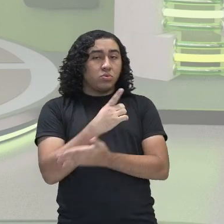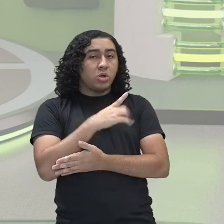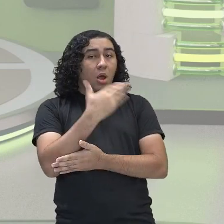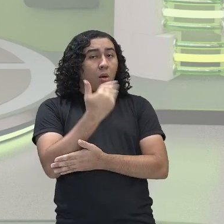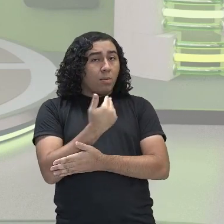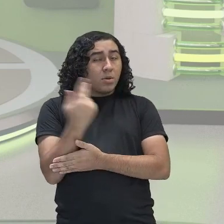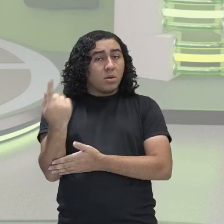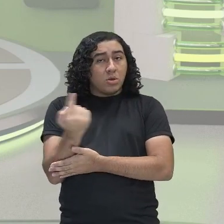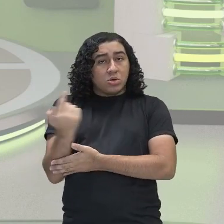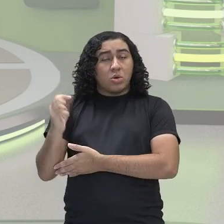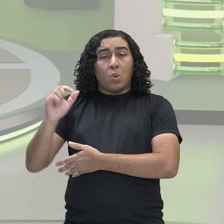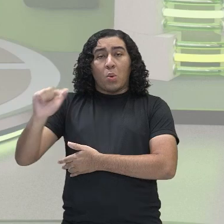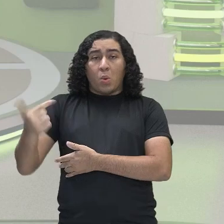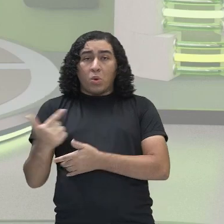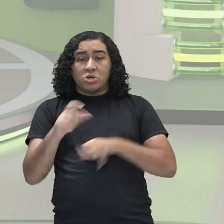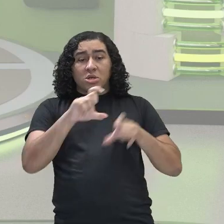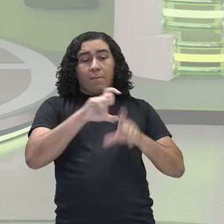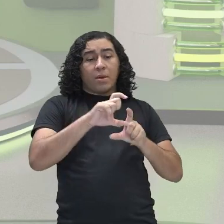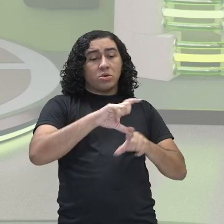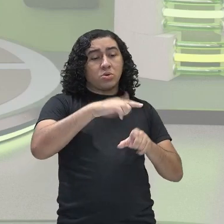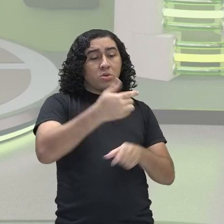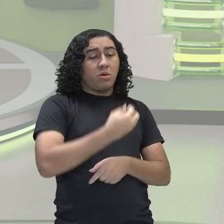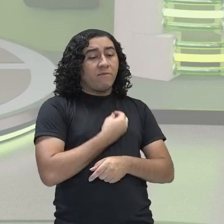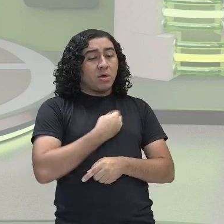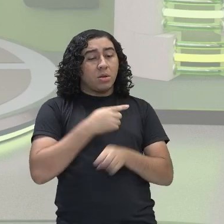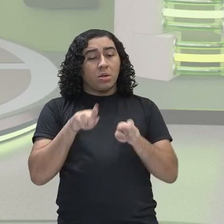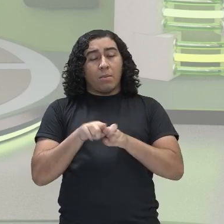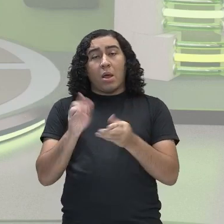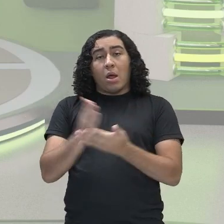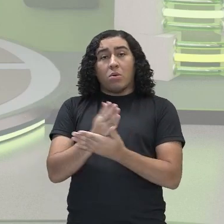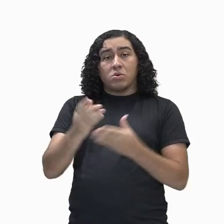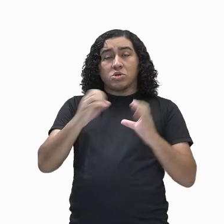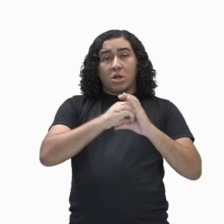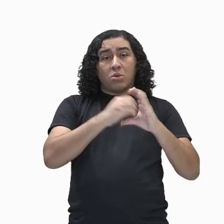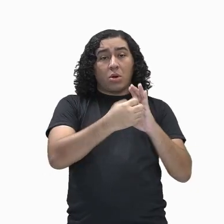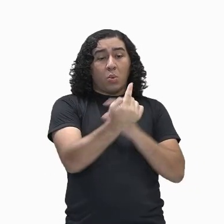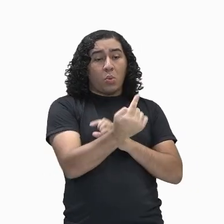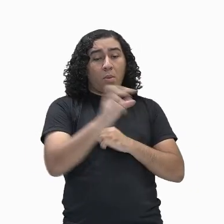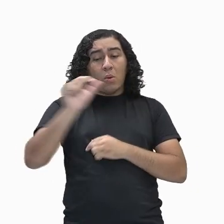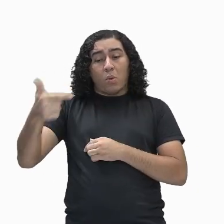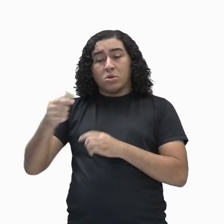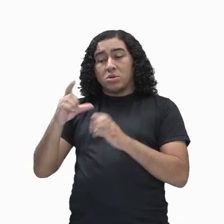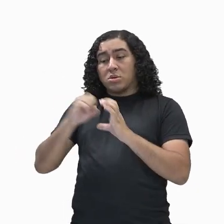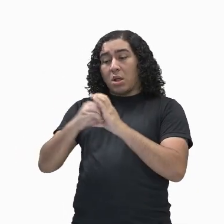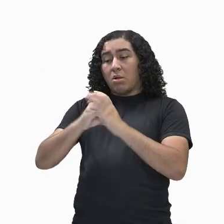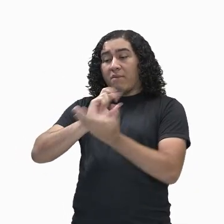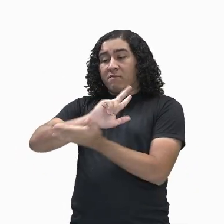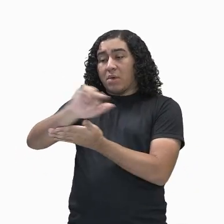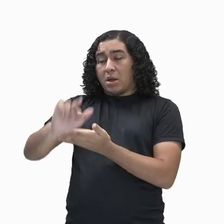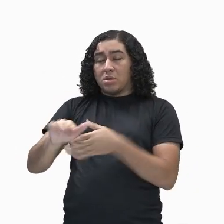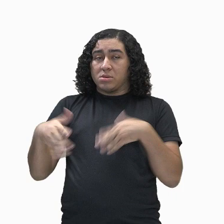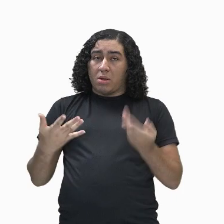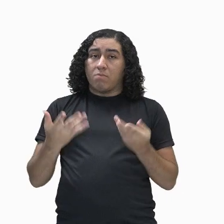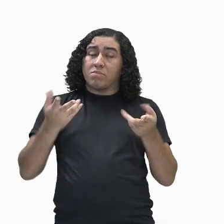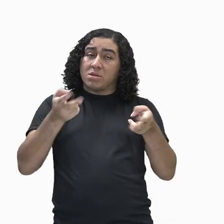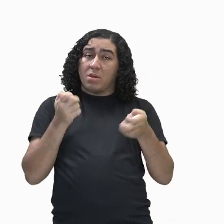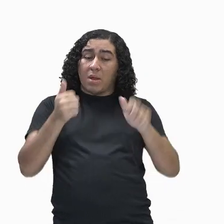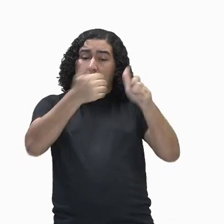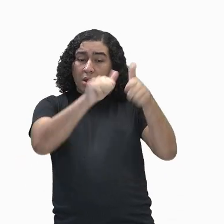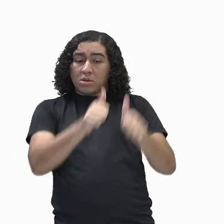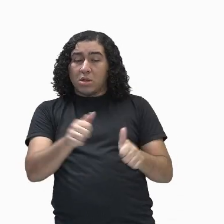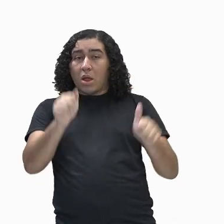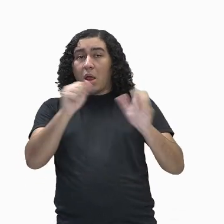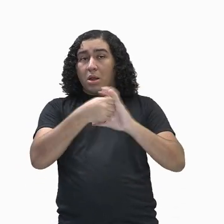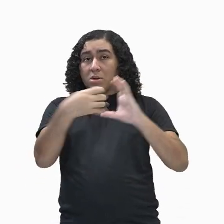outros autótrofos, alguns unicelulares, outros pluricelulares. Então é interessante que você observe aí as características